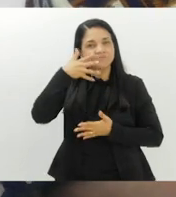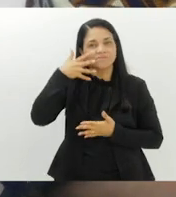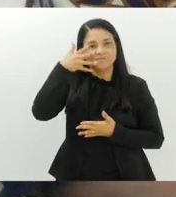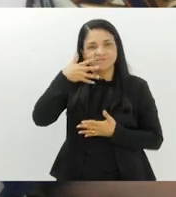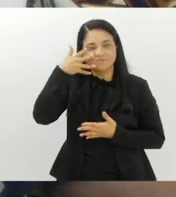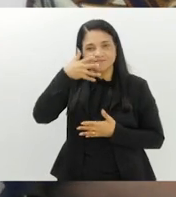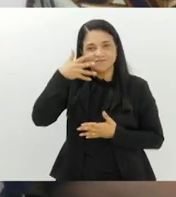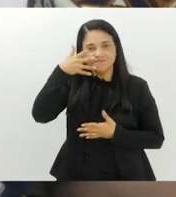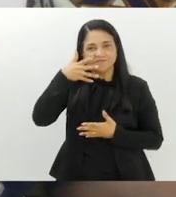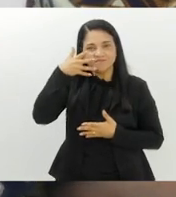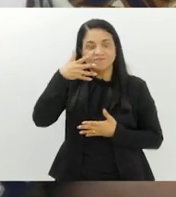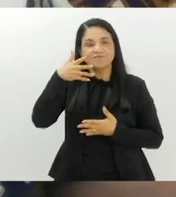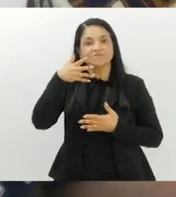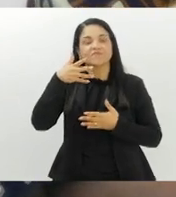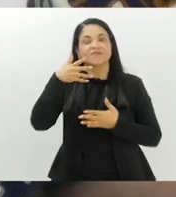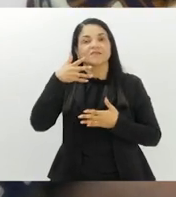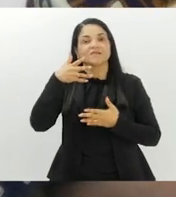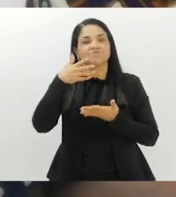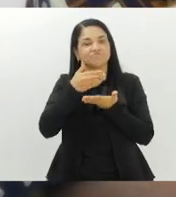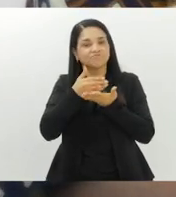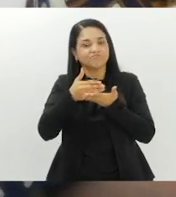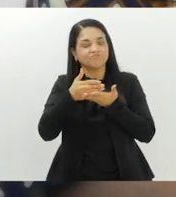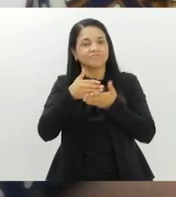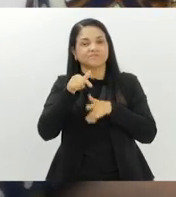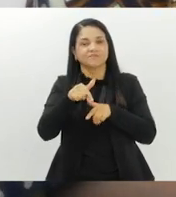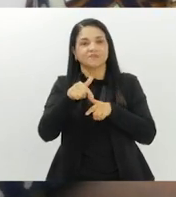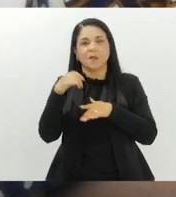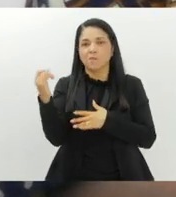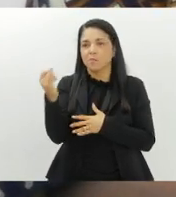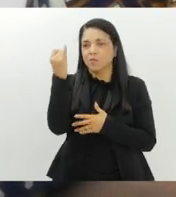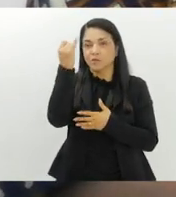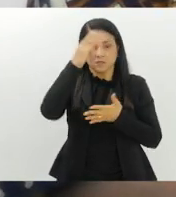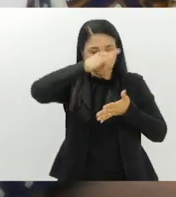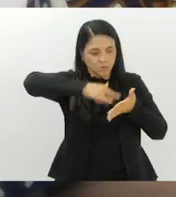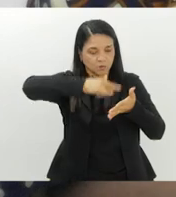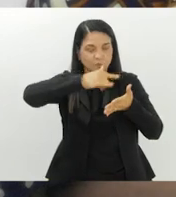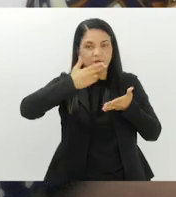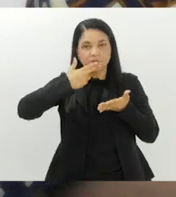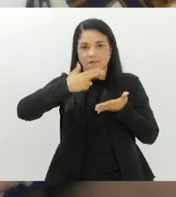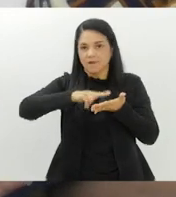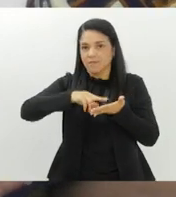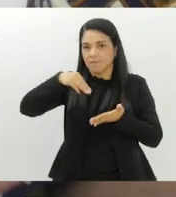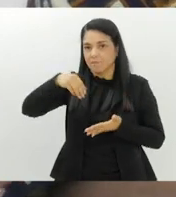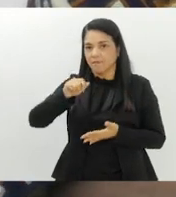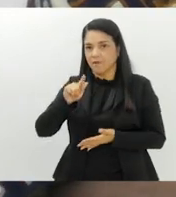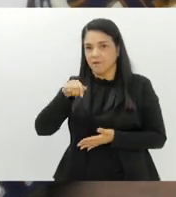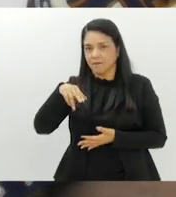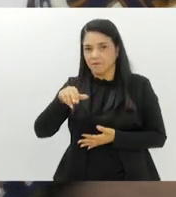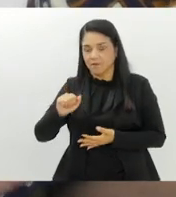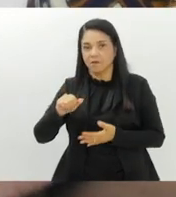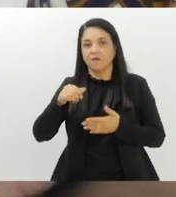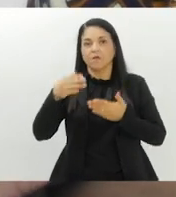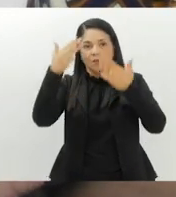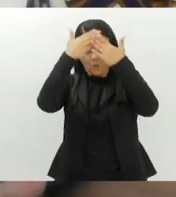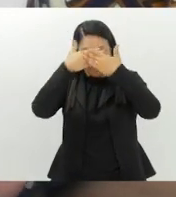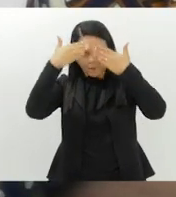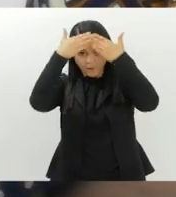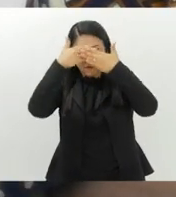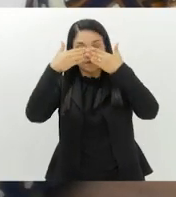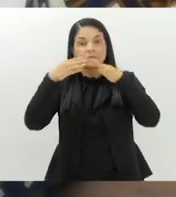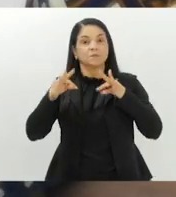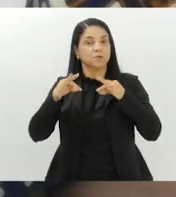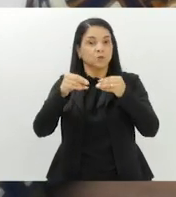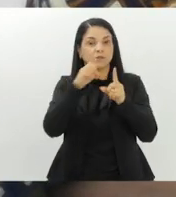uma breve introdução sobre a importância do documento Carta Magna da Umbanda, não só para a comunidade umbandista, mas para a sociedade como um